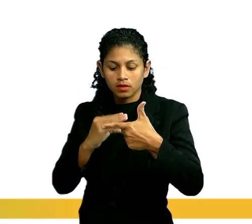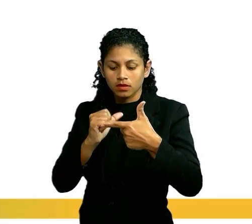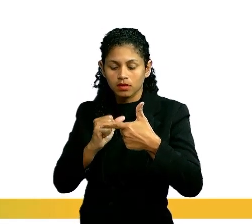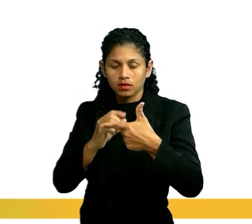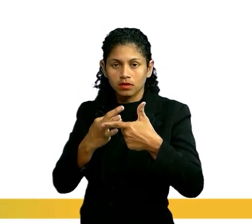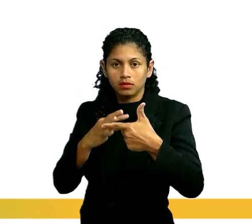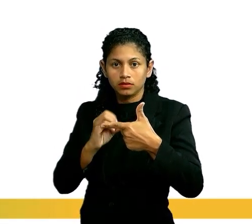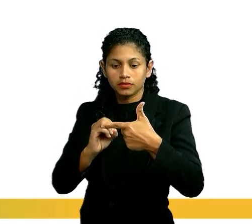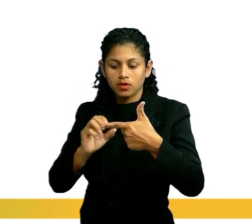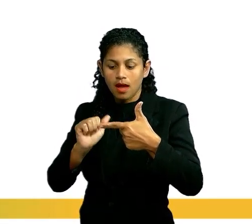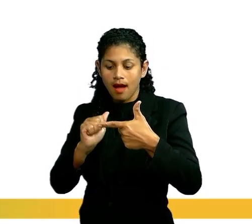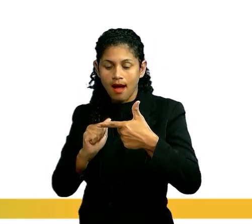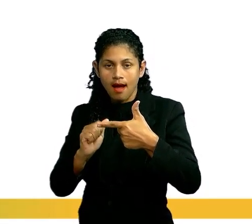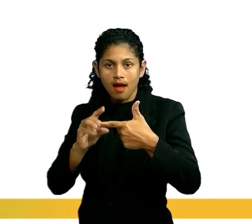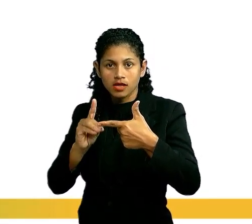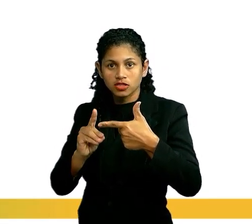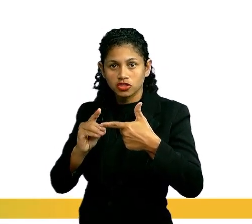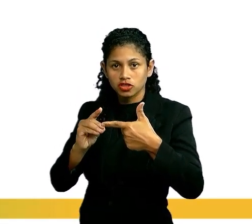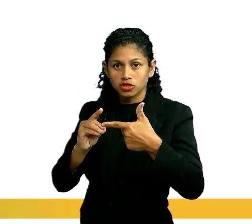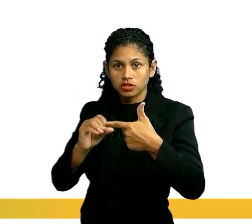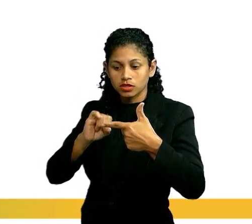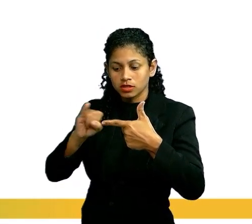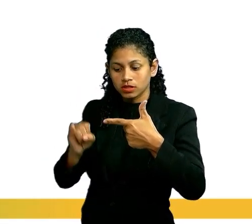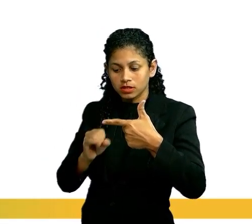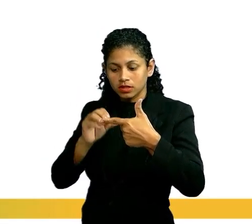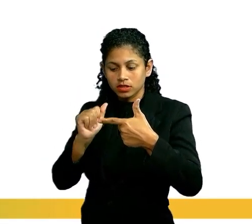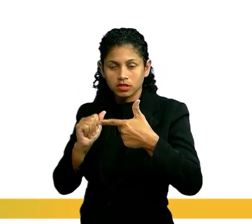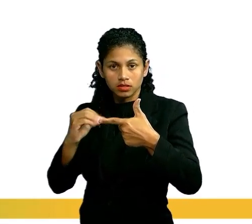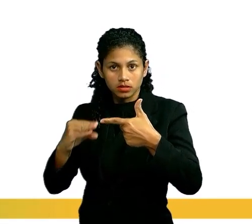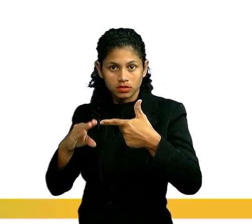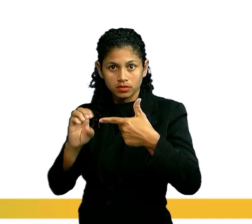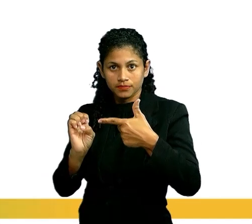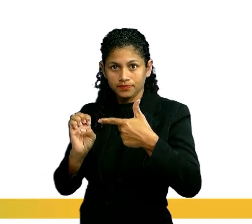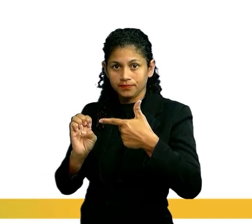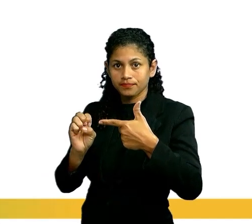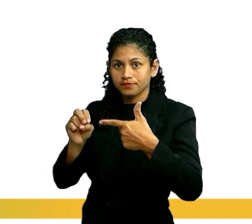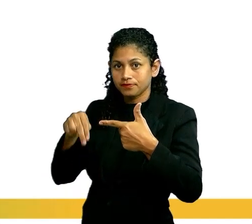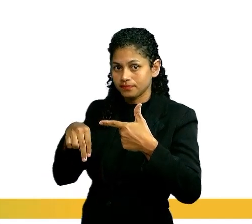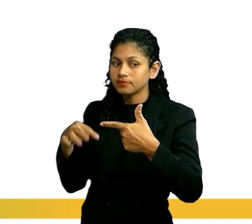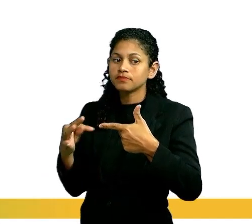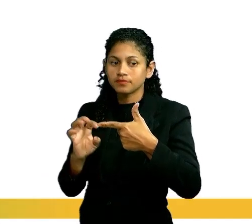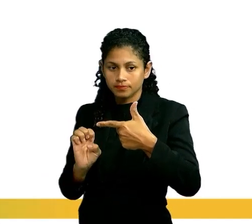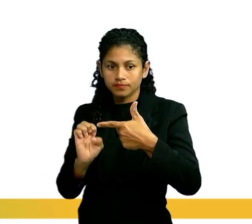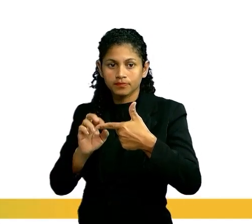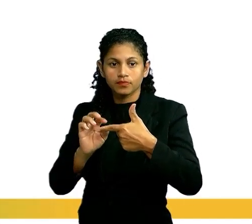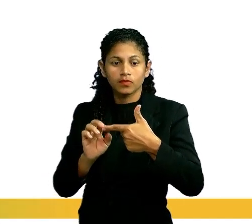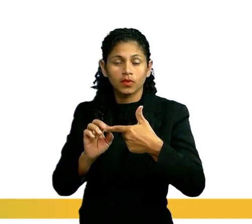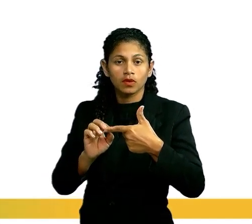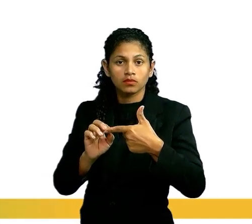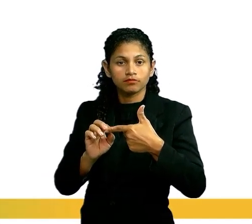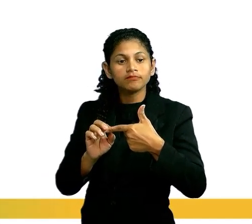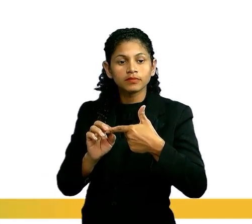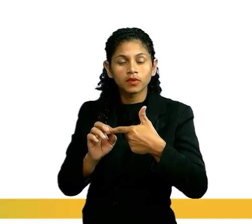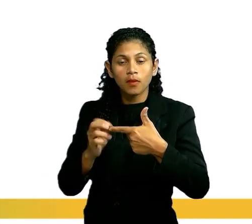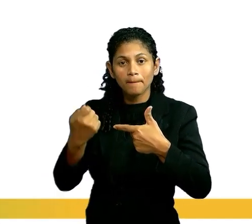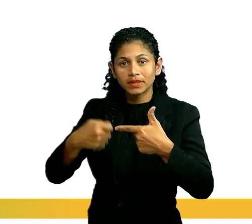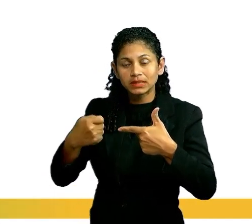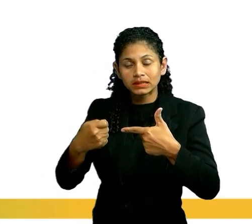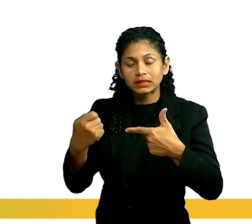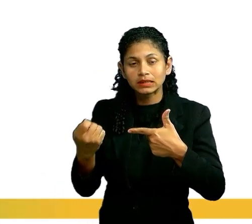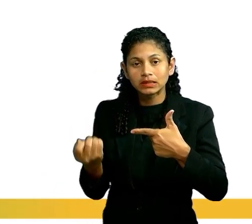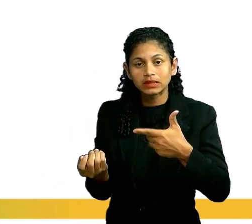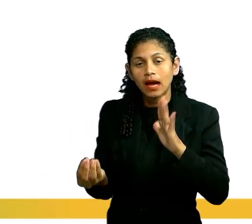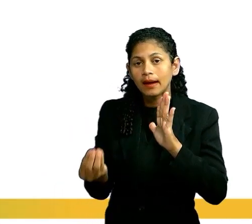cateto adjacente, porque adjacência quer dizer vizinhança. Então, para me achar o triz, eu vou ter que aplicar o cosseno. Qual é